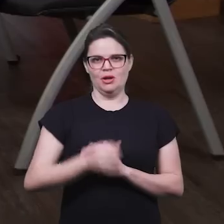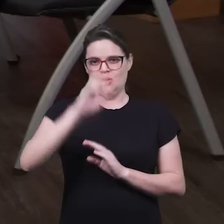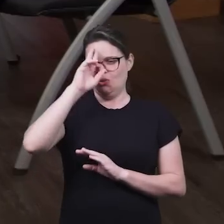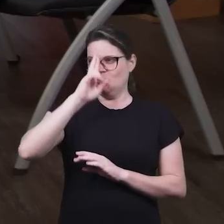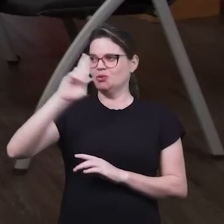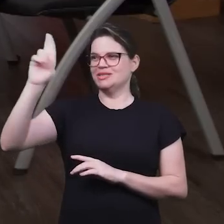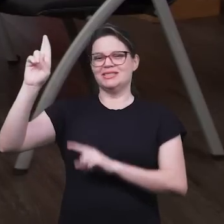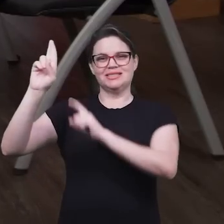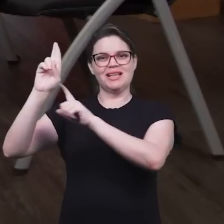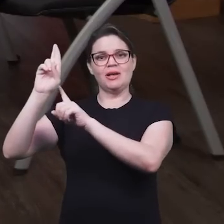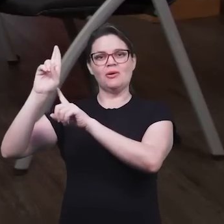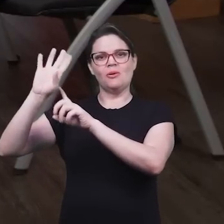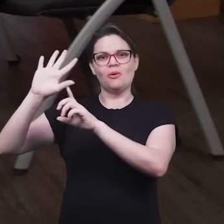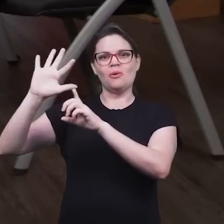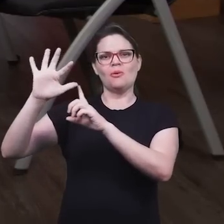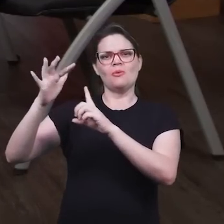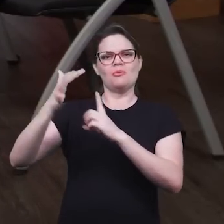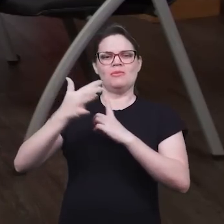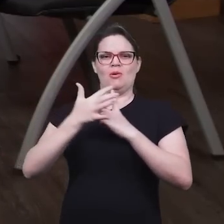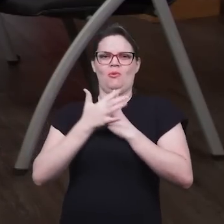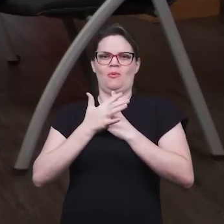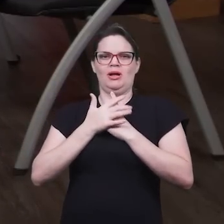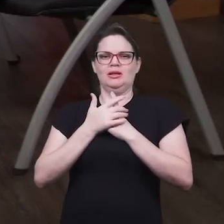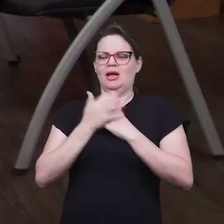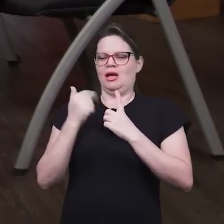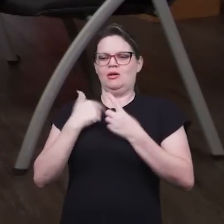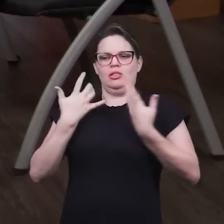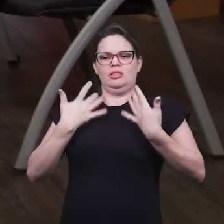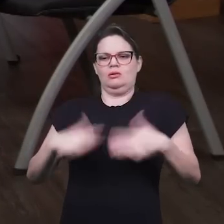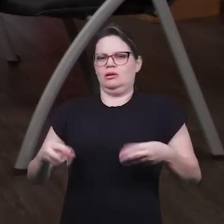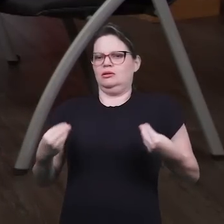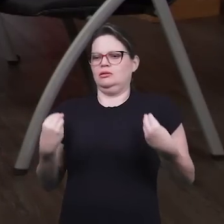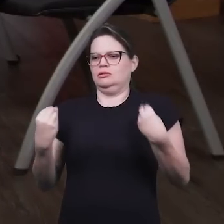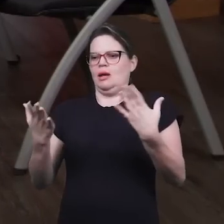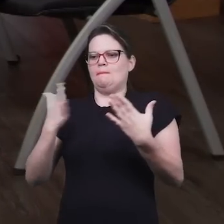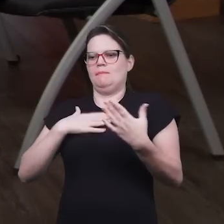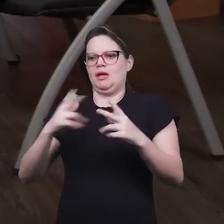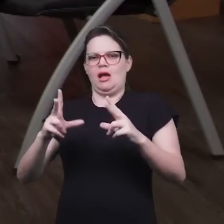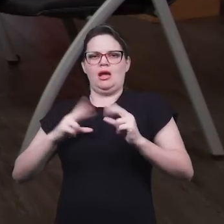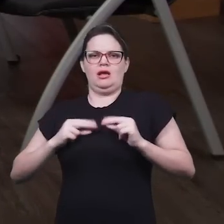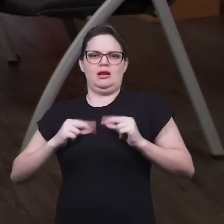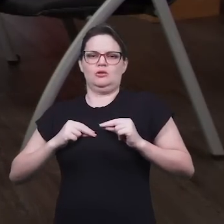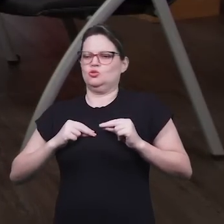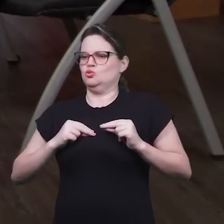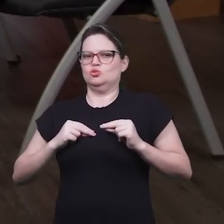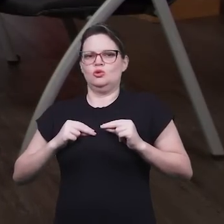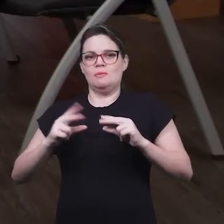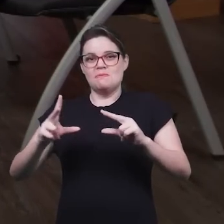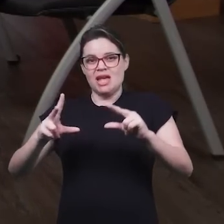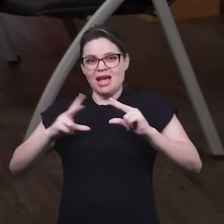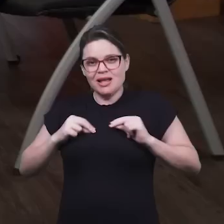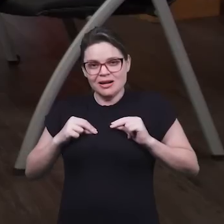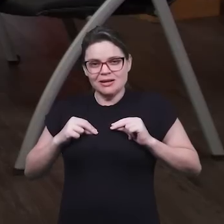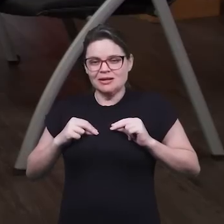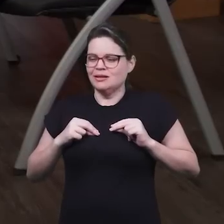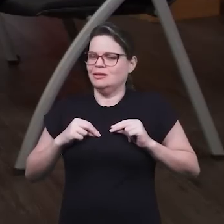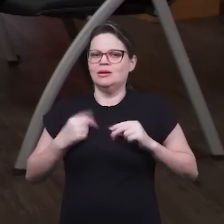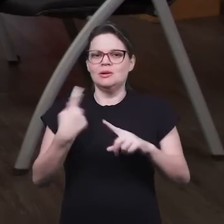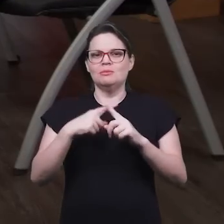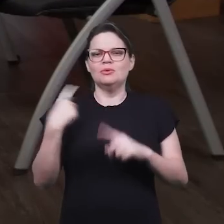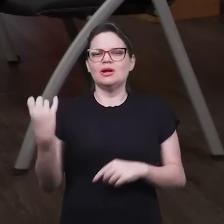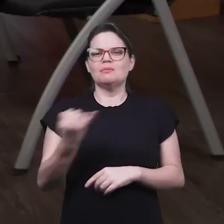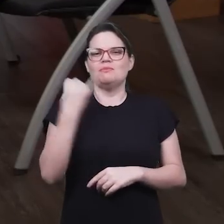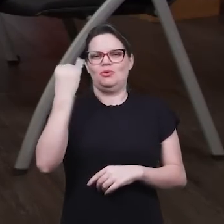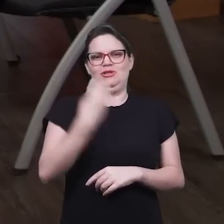vinha. Ele diz que eu te dei herança. O que importava para Nabote na vinha é que ela era